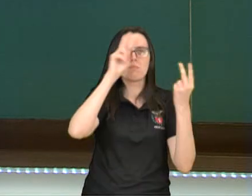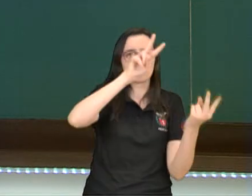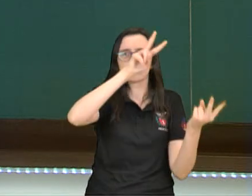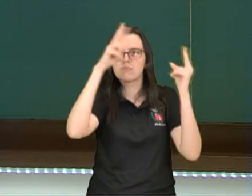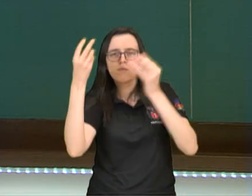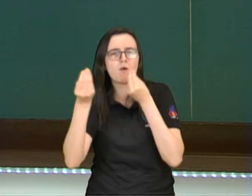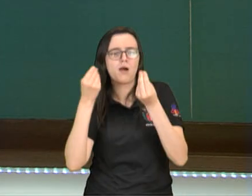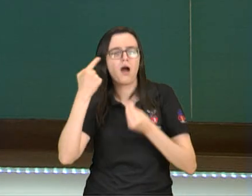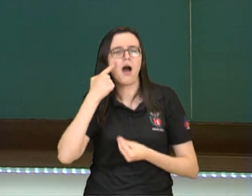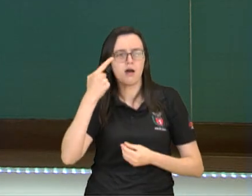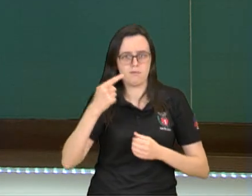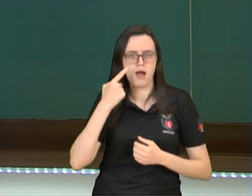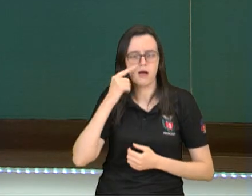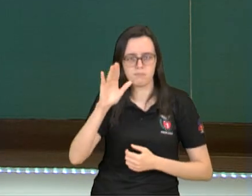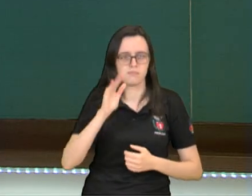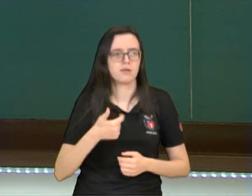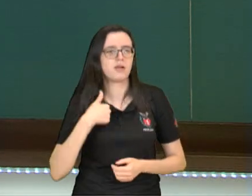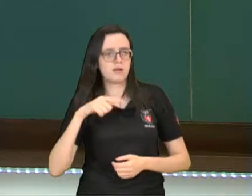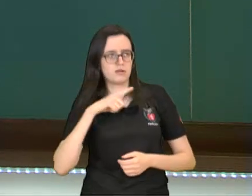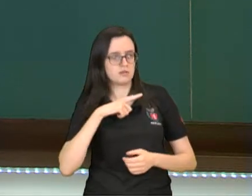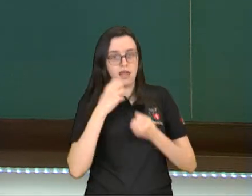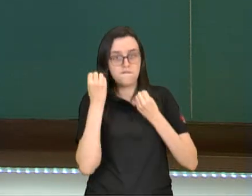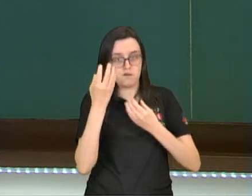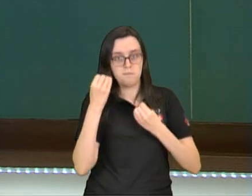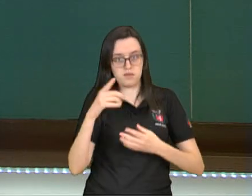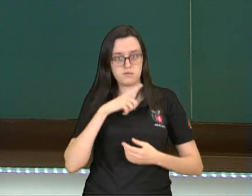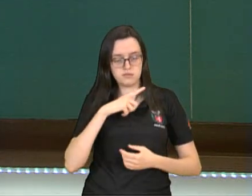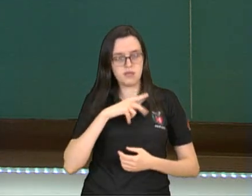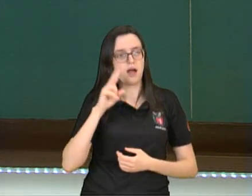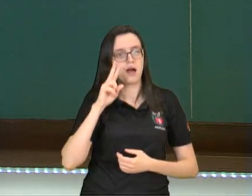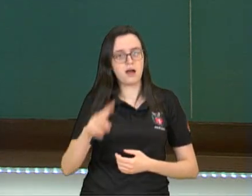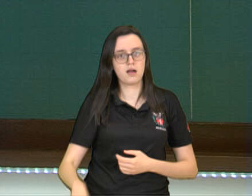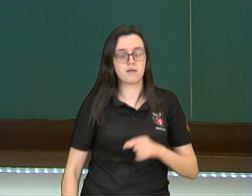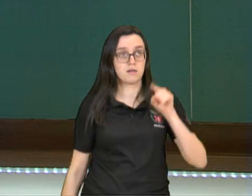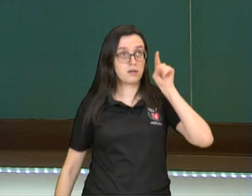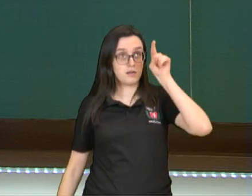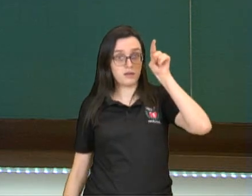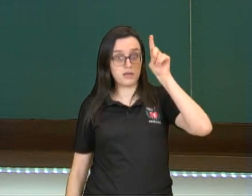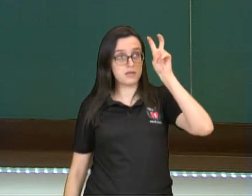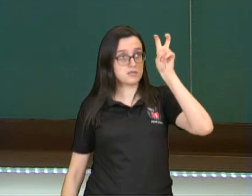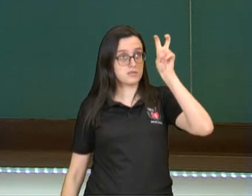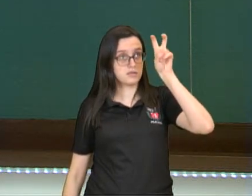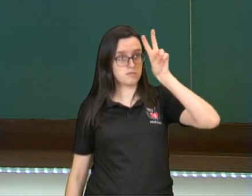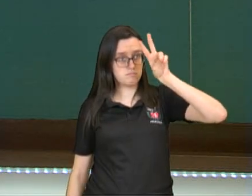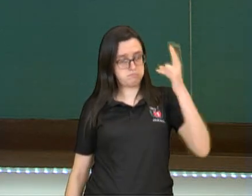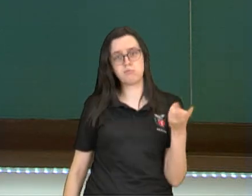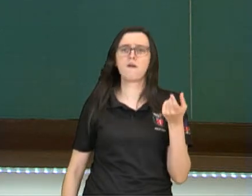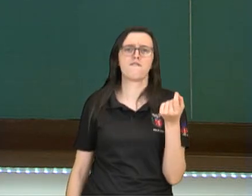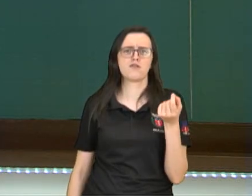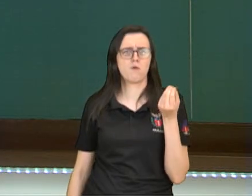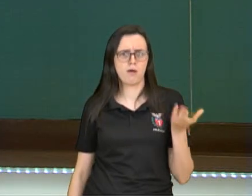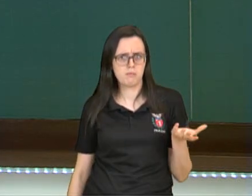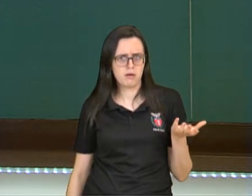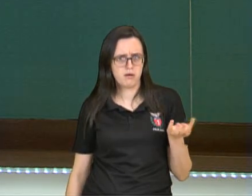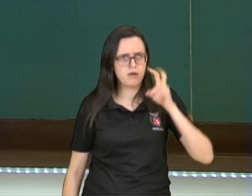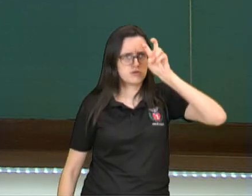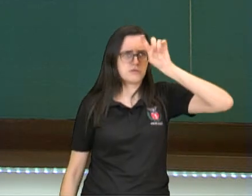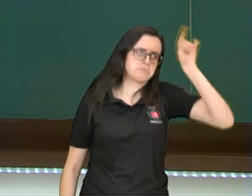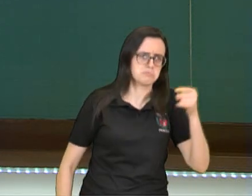em outro. Começa por lá, ó. Eu tenho as duas informações. Como que o 5 se transforma em 20,